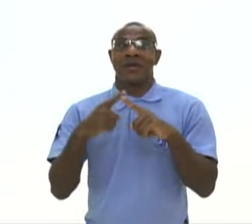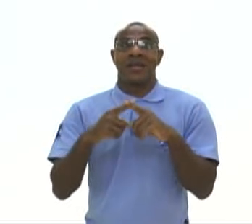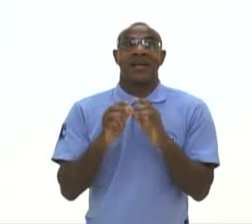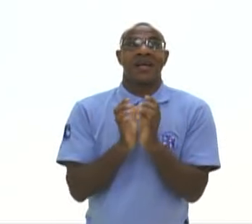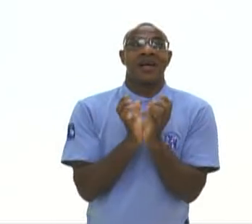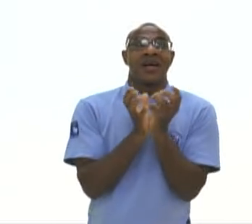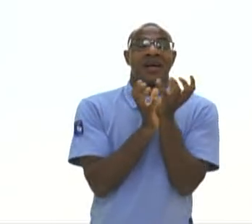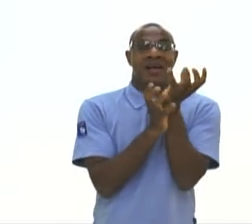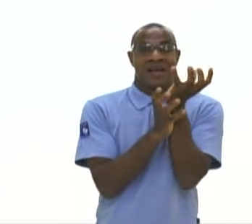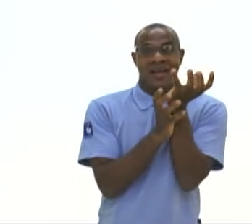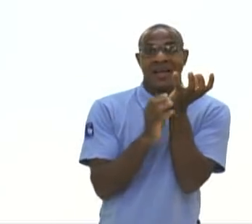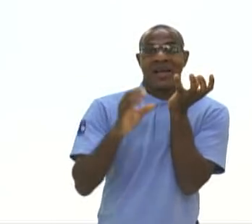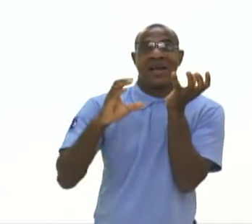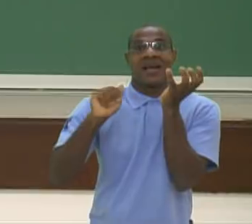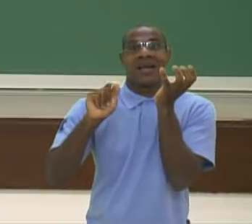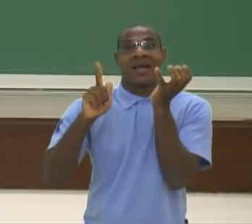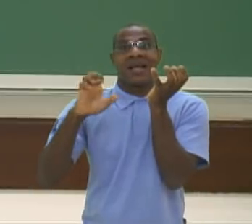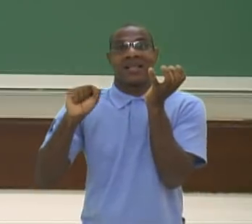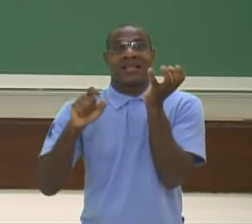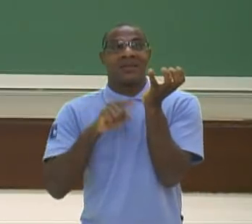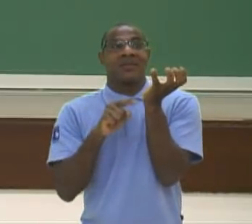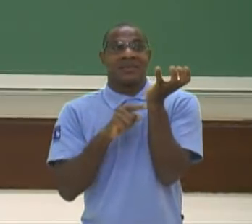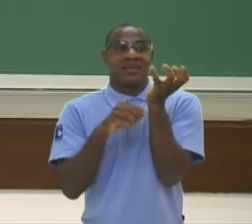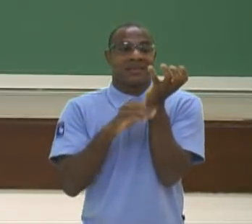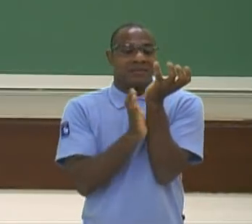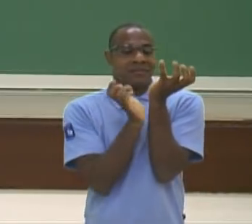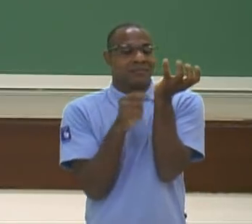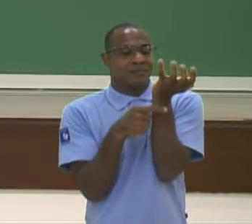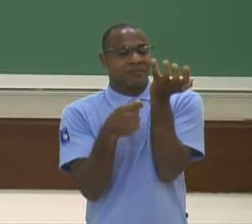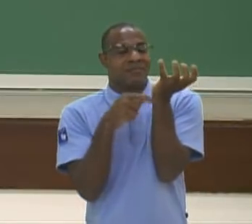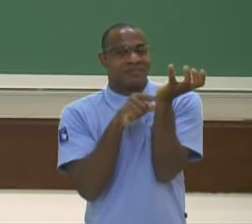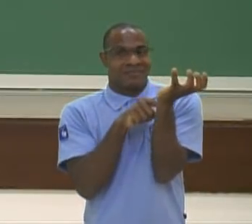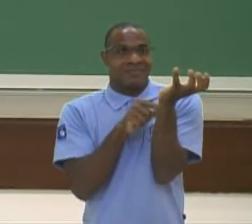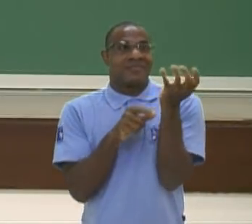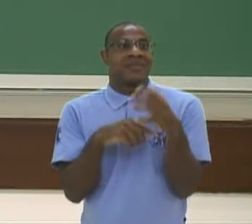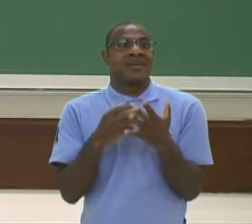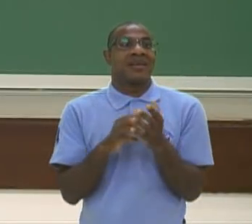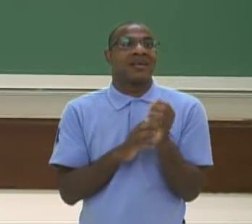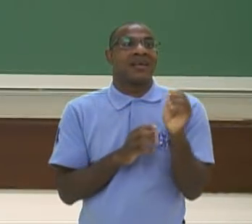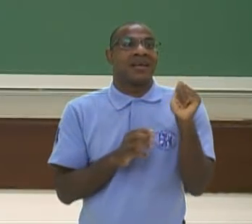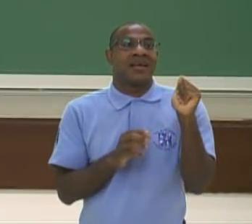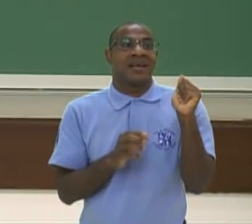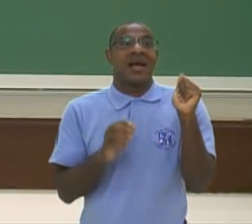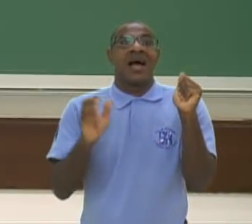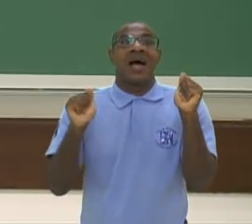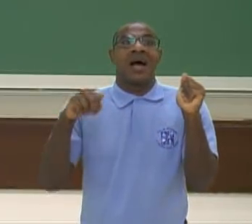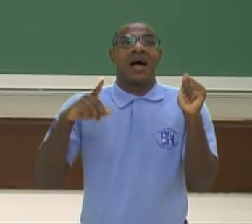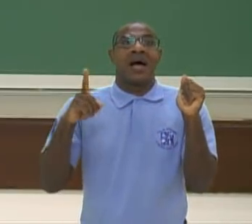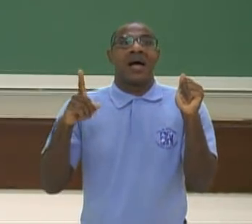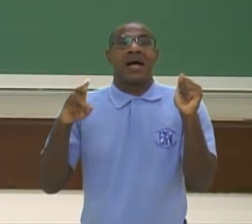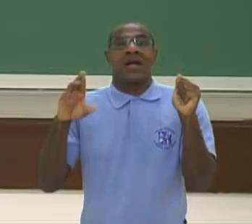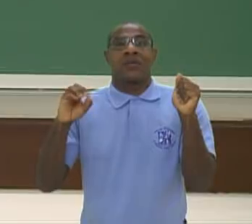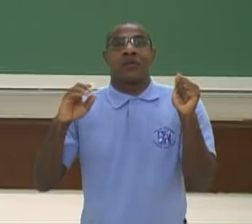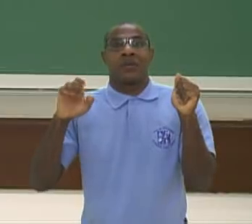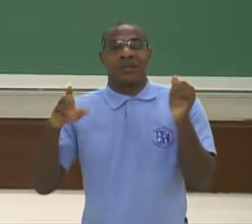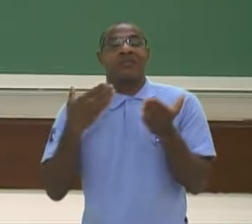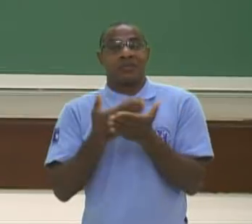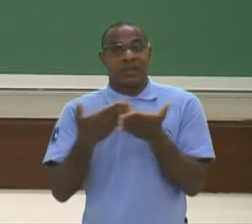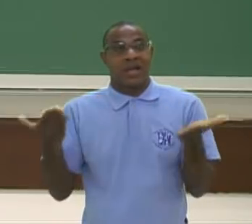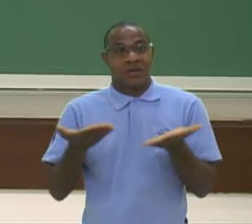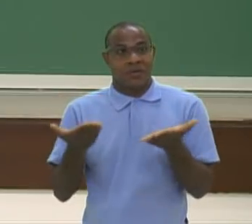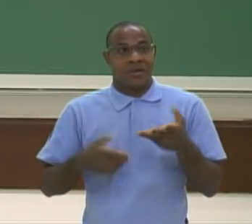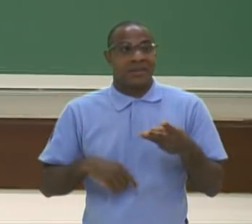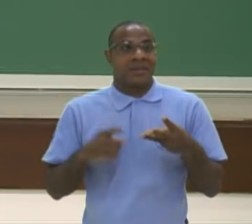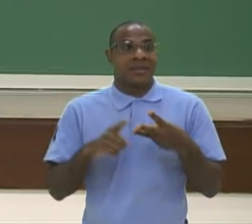de sépalas, as folhas verdes que estão embaixo. O androceu a gente vai estudar agora. Sépala é a